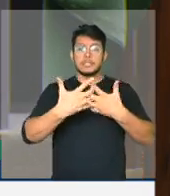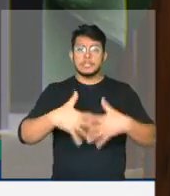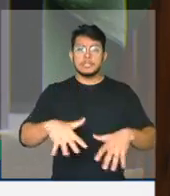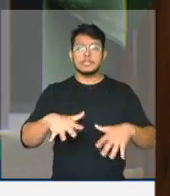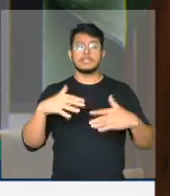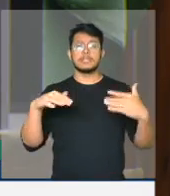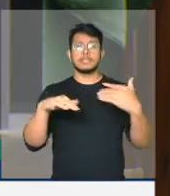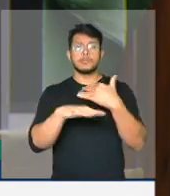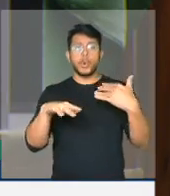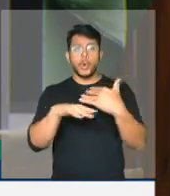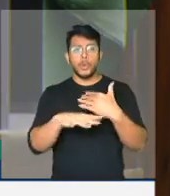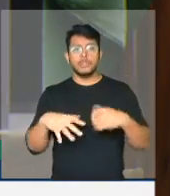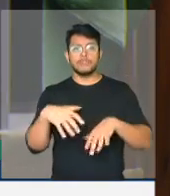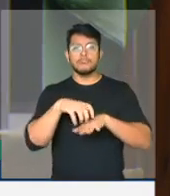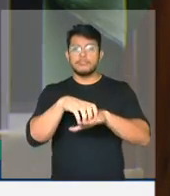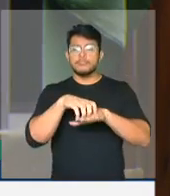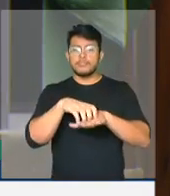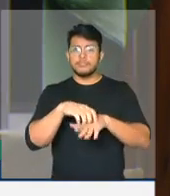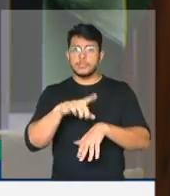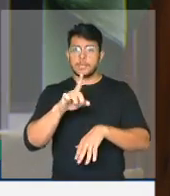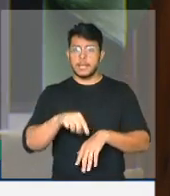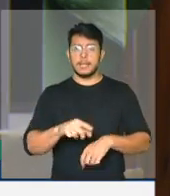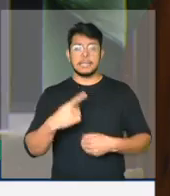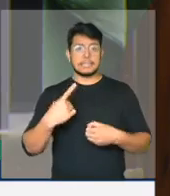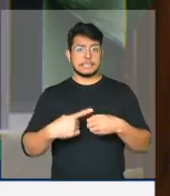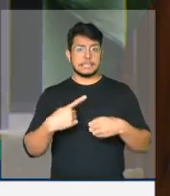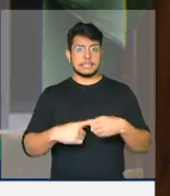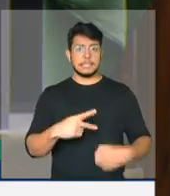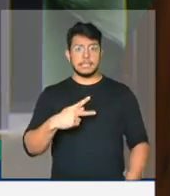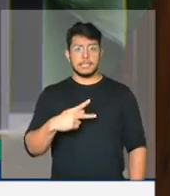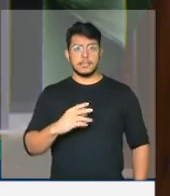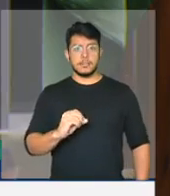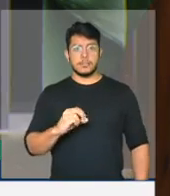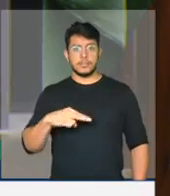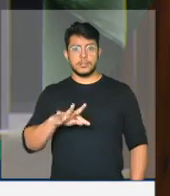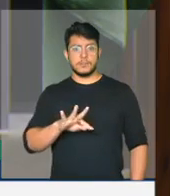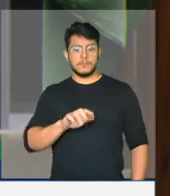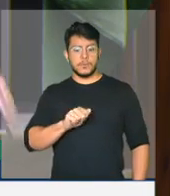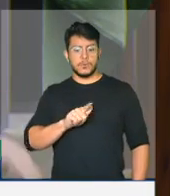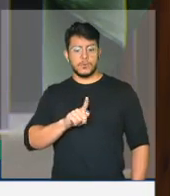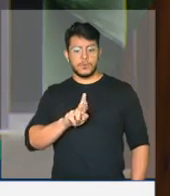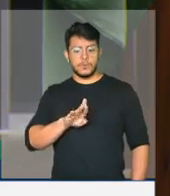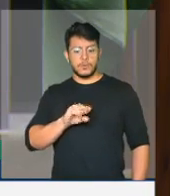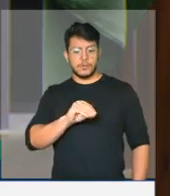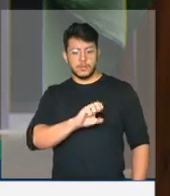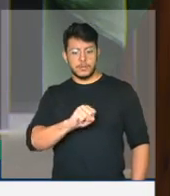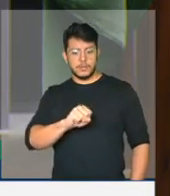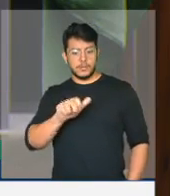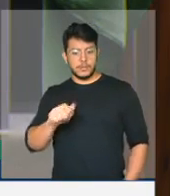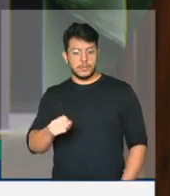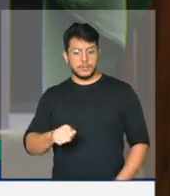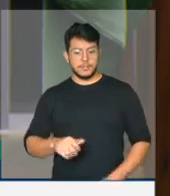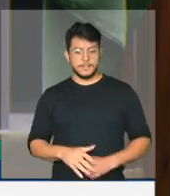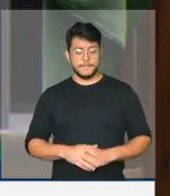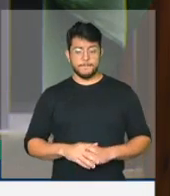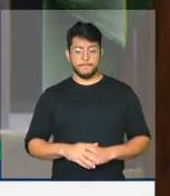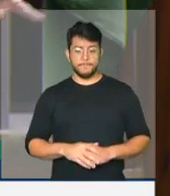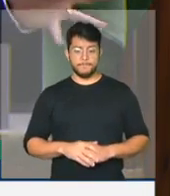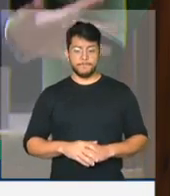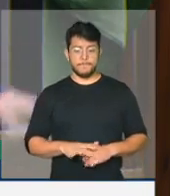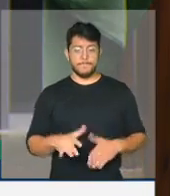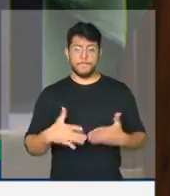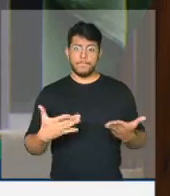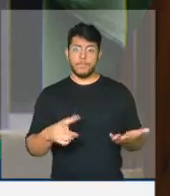é uma referência em relação ao transporte no nosso país, capital nacional dos caminhoneiros, uma área de